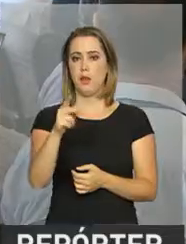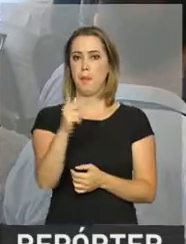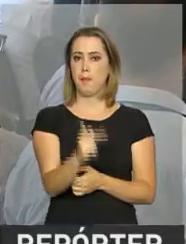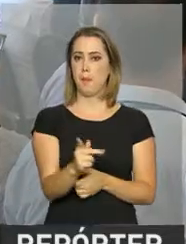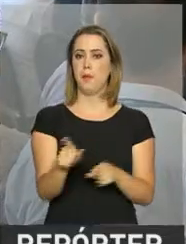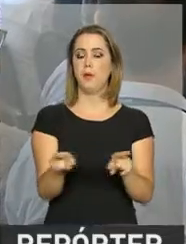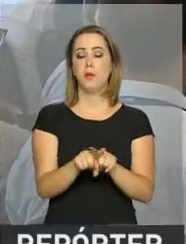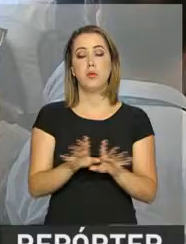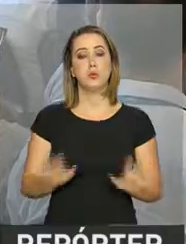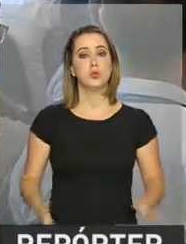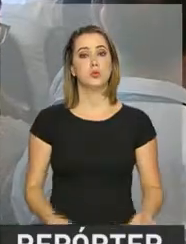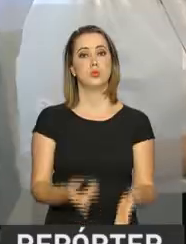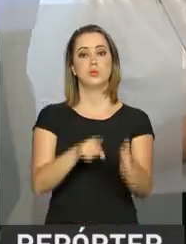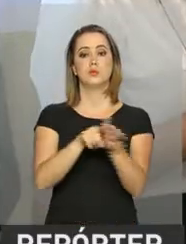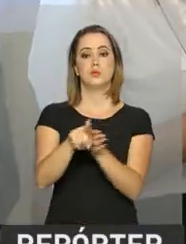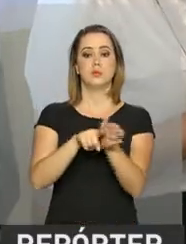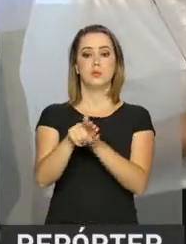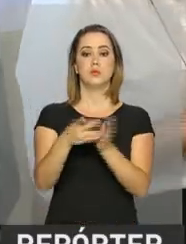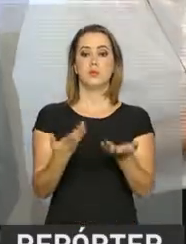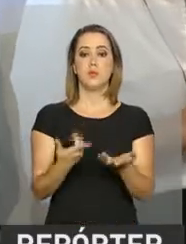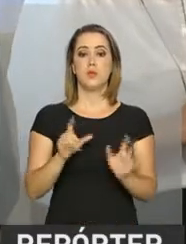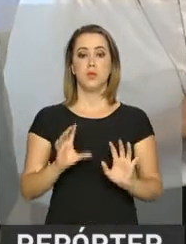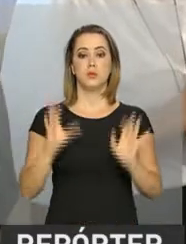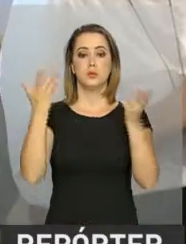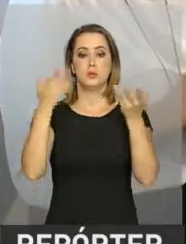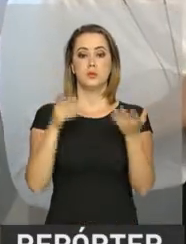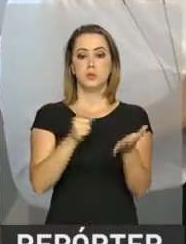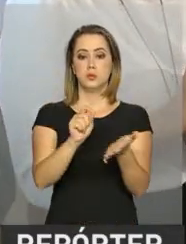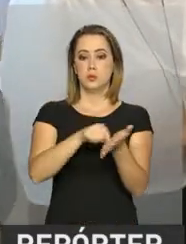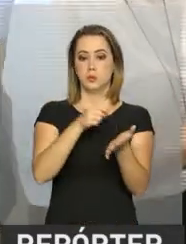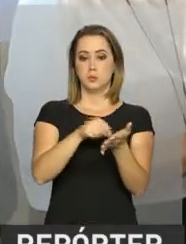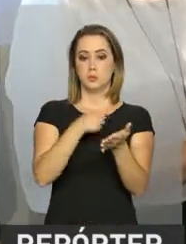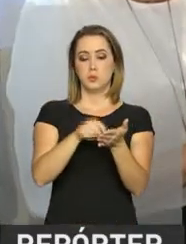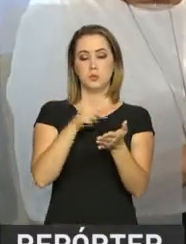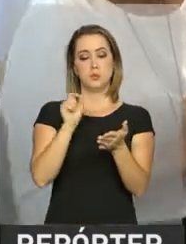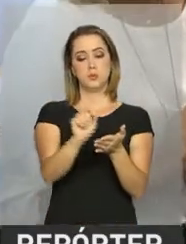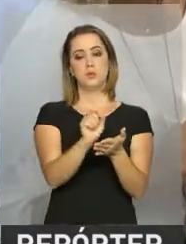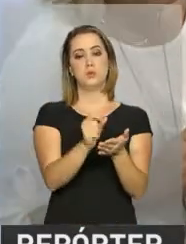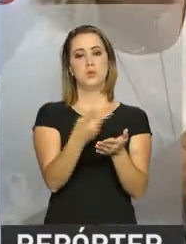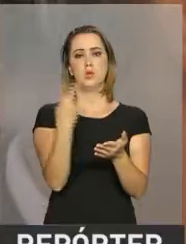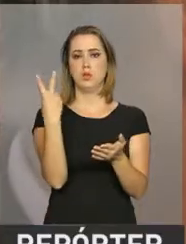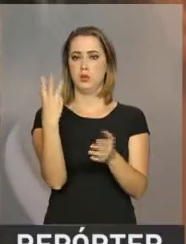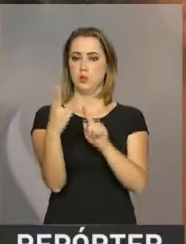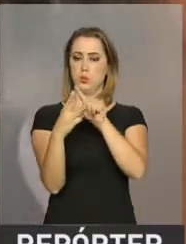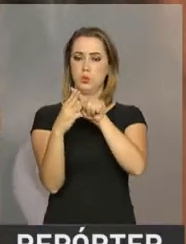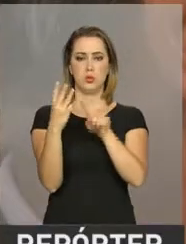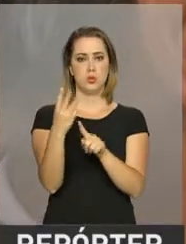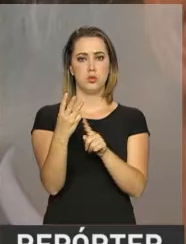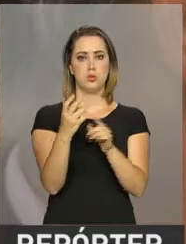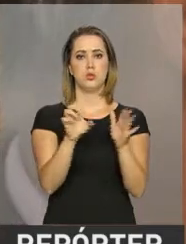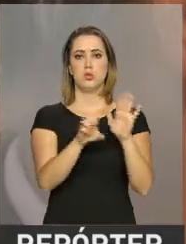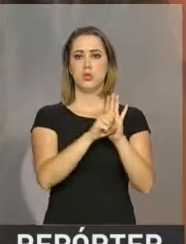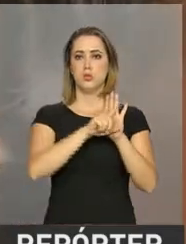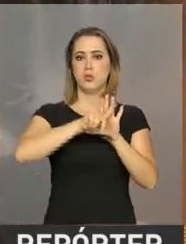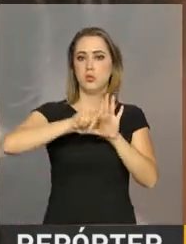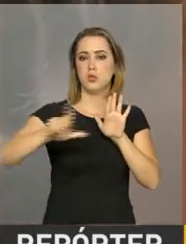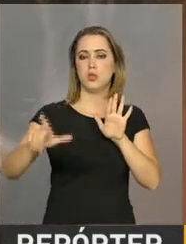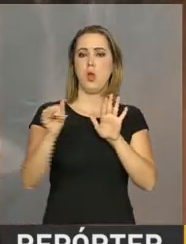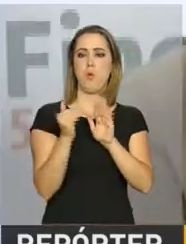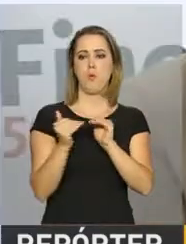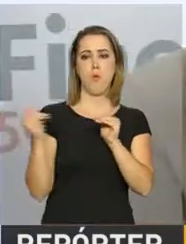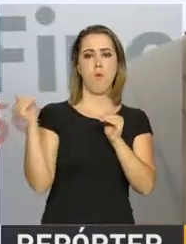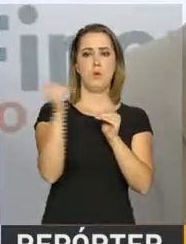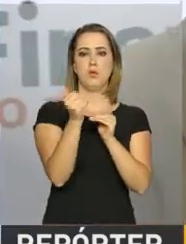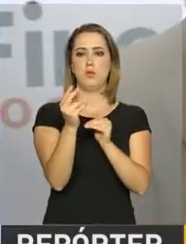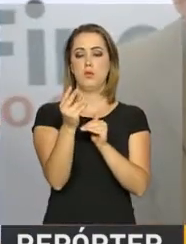de estímulo a pesquisas a cerimônia de assinatura de convênios de três editais com valor de mais de 234